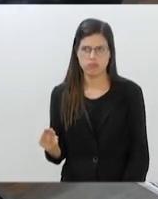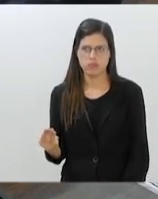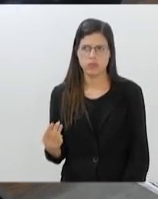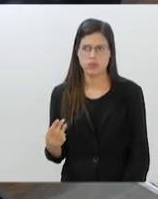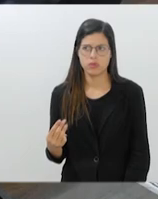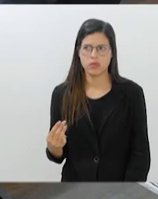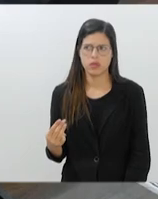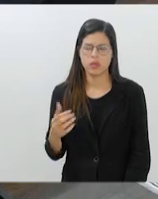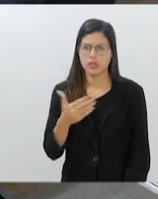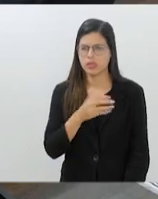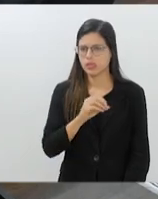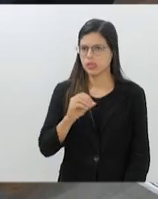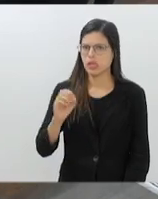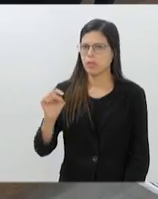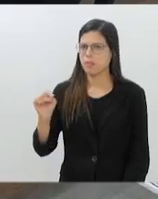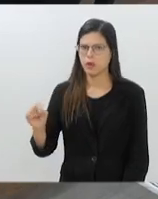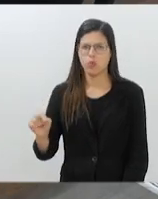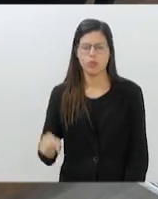100.000